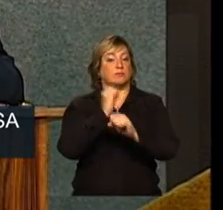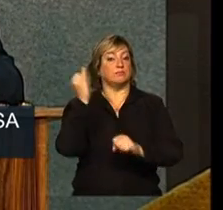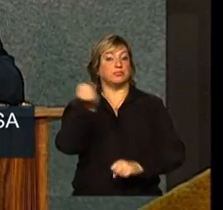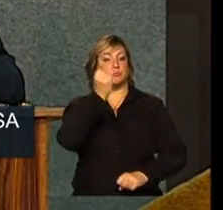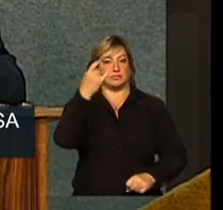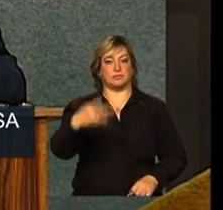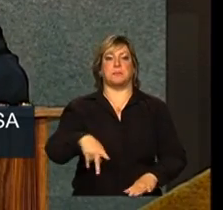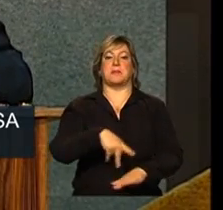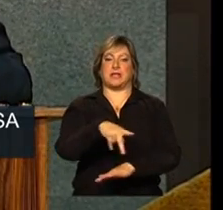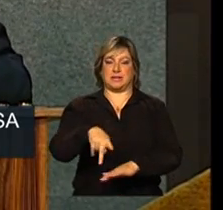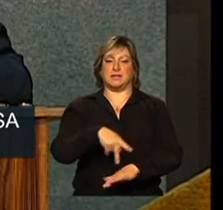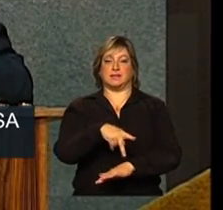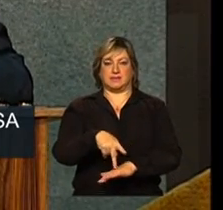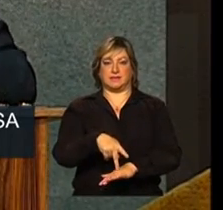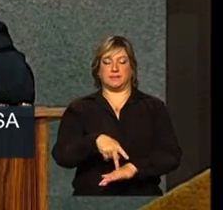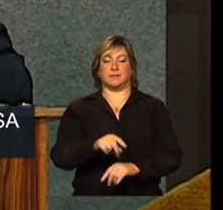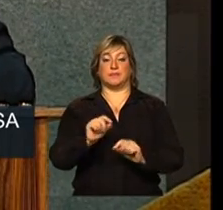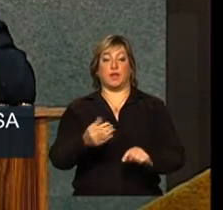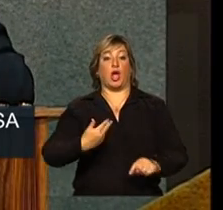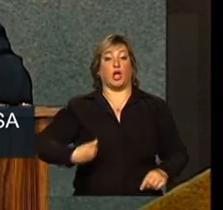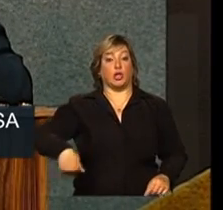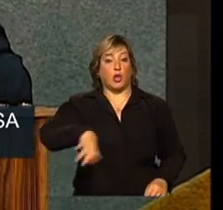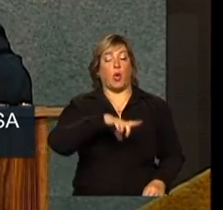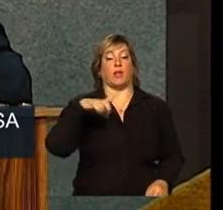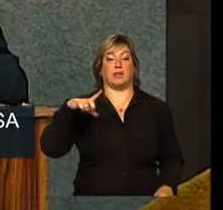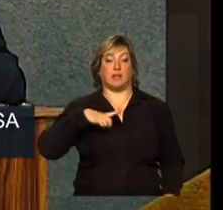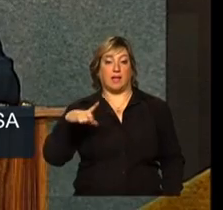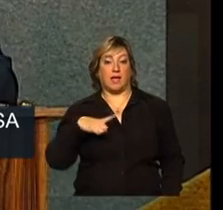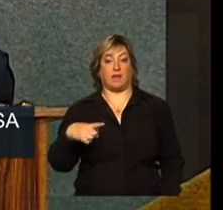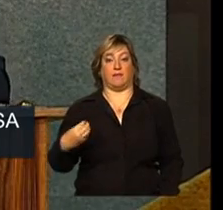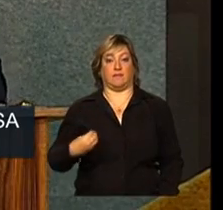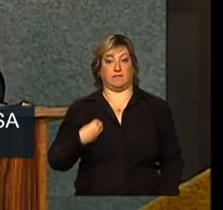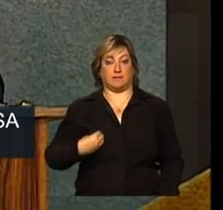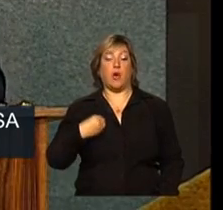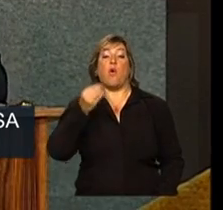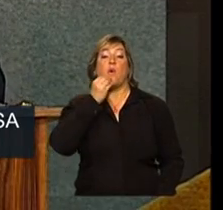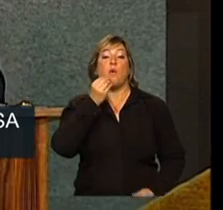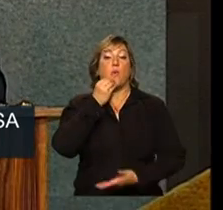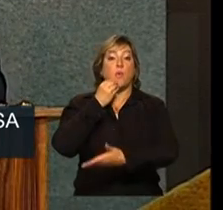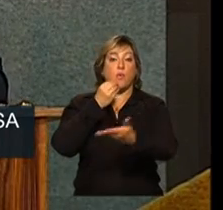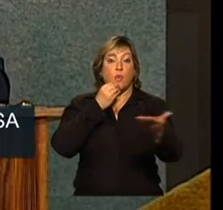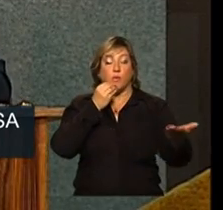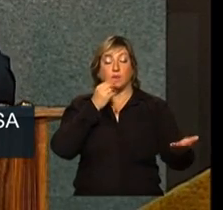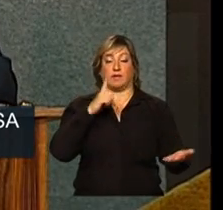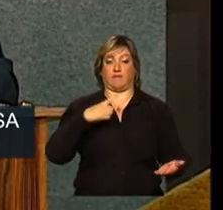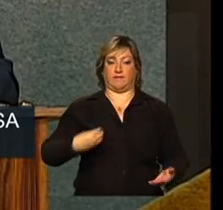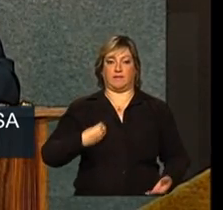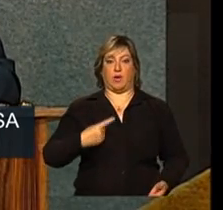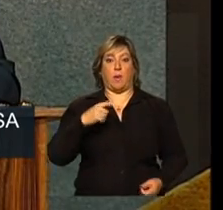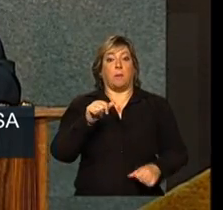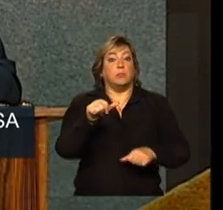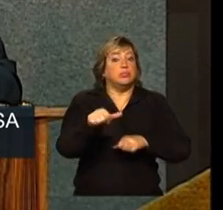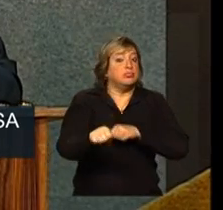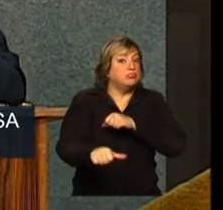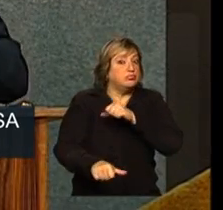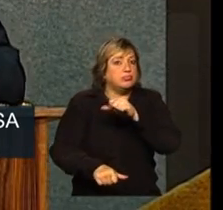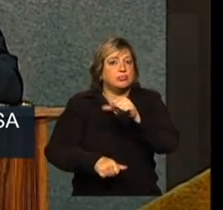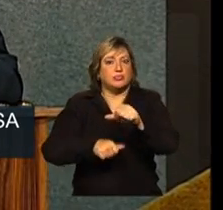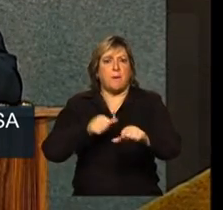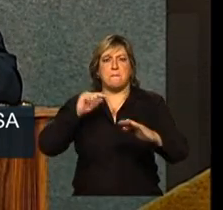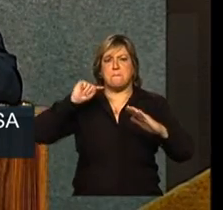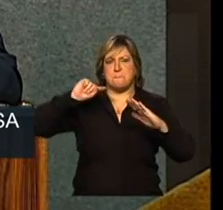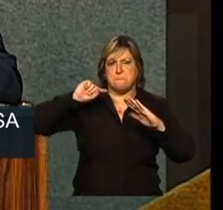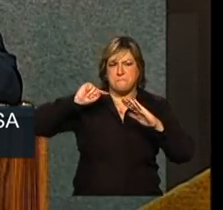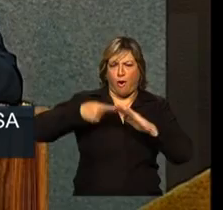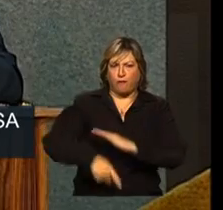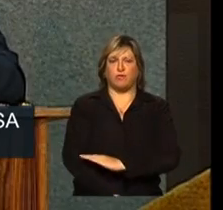país. Nós estamos vivendo, estamos tendo a oportunidade de viver uma transformação